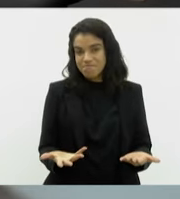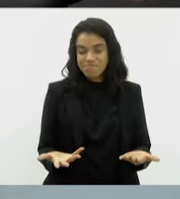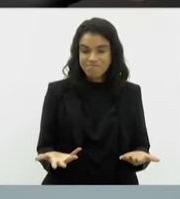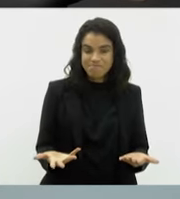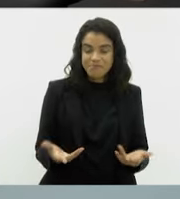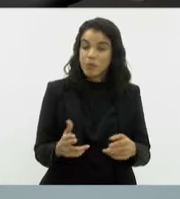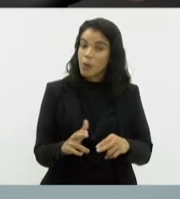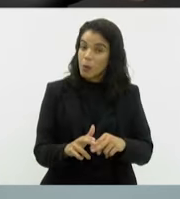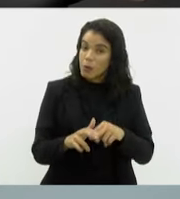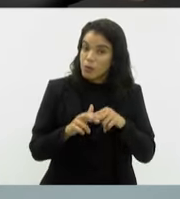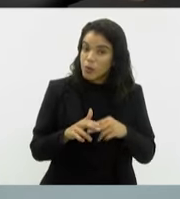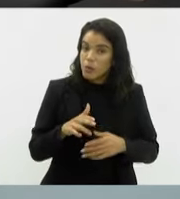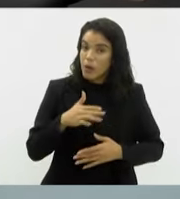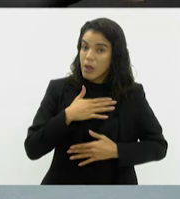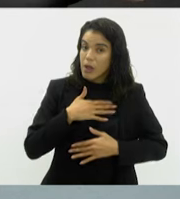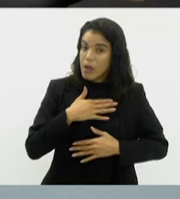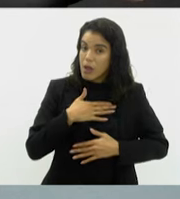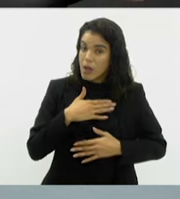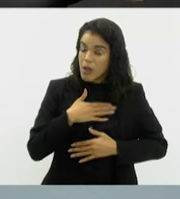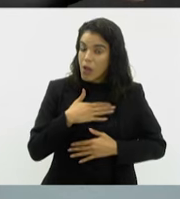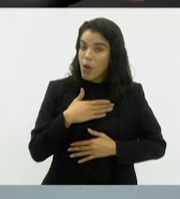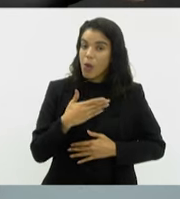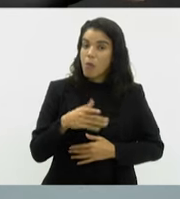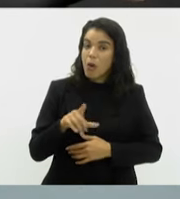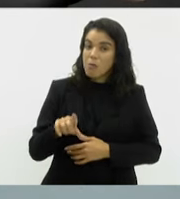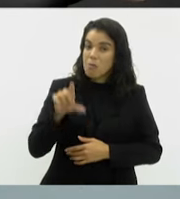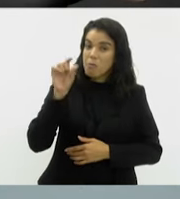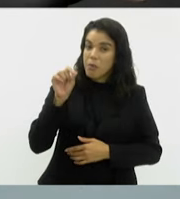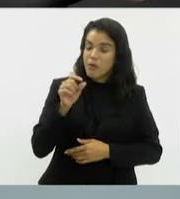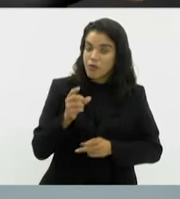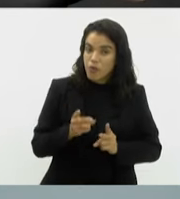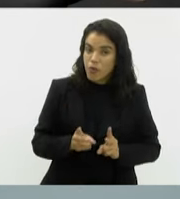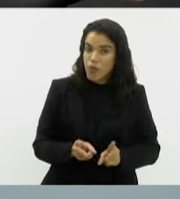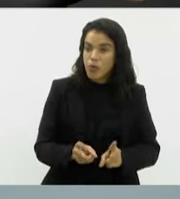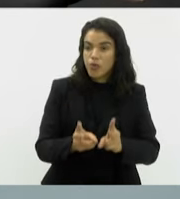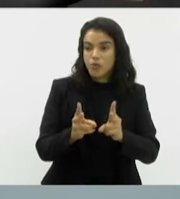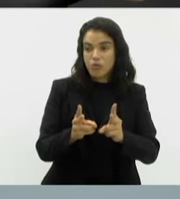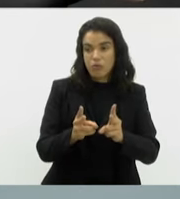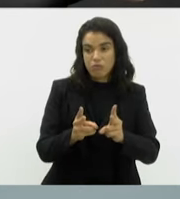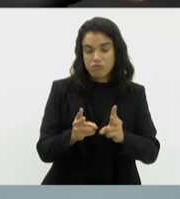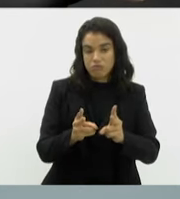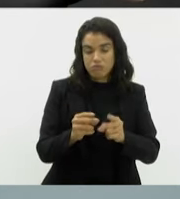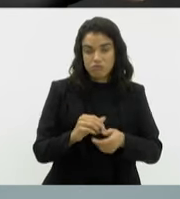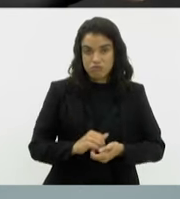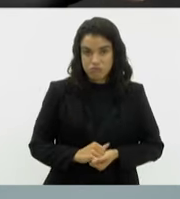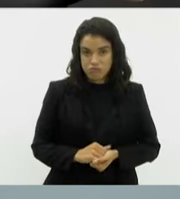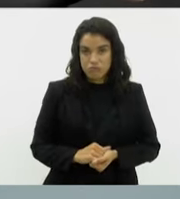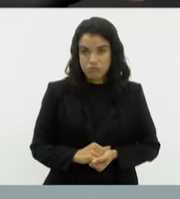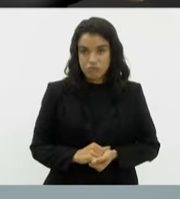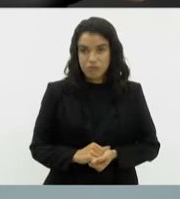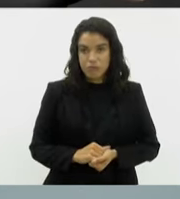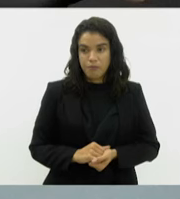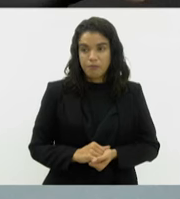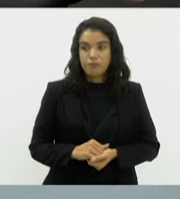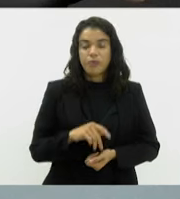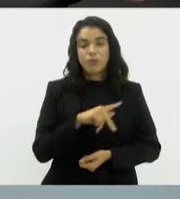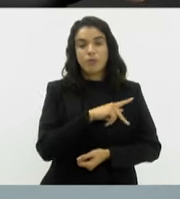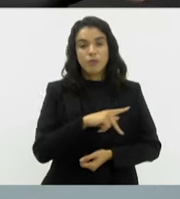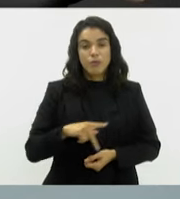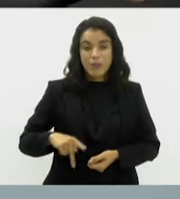Por isso que eu dei pela continuidade, mas eu volto a dizer, senhor presidente,